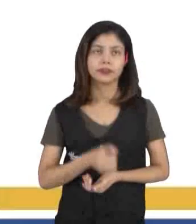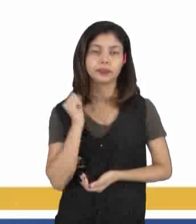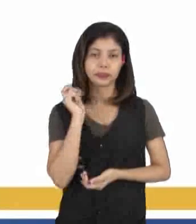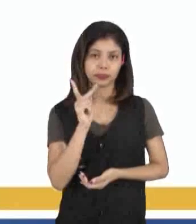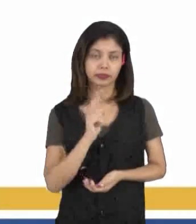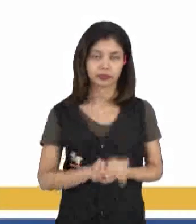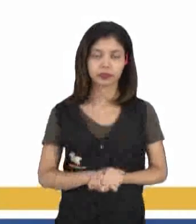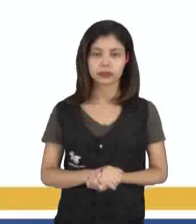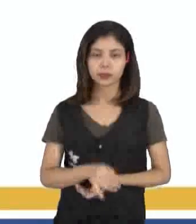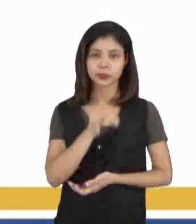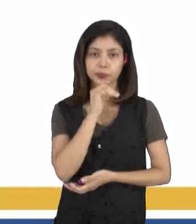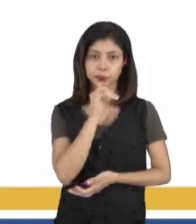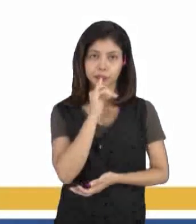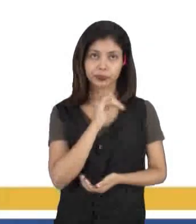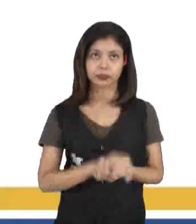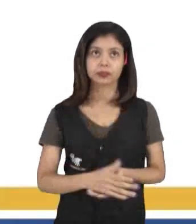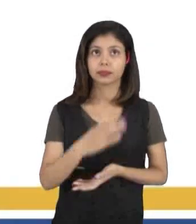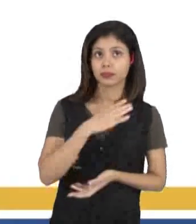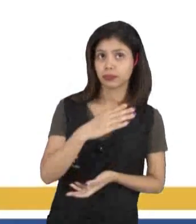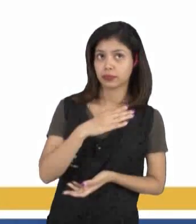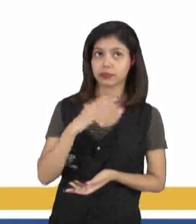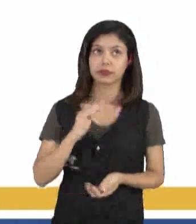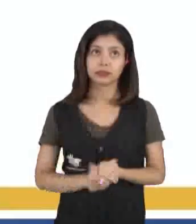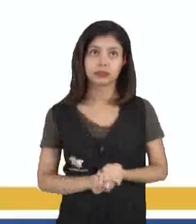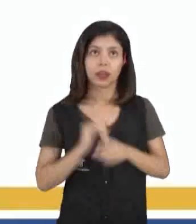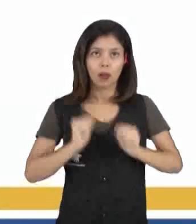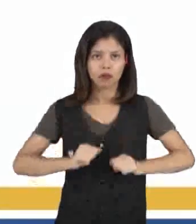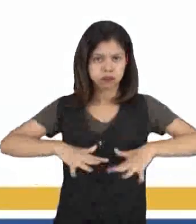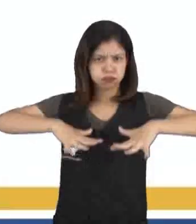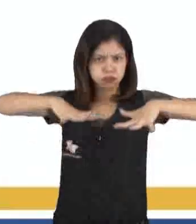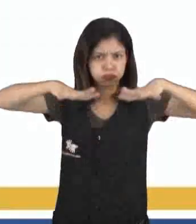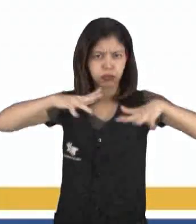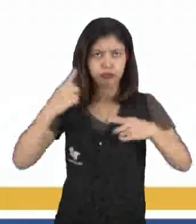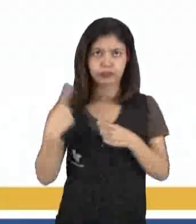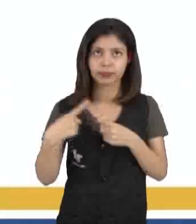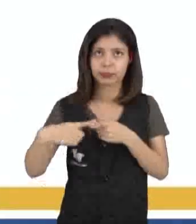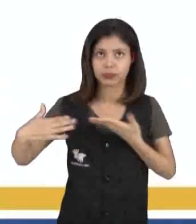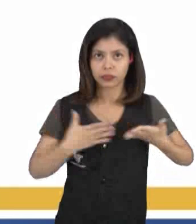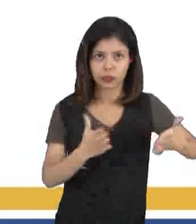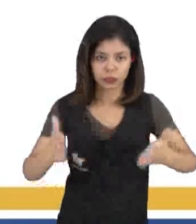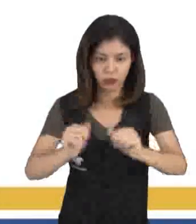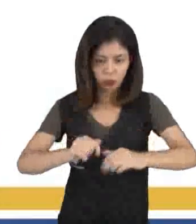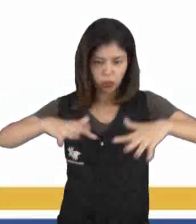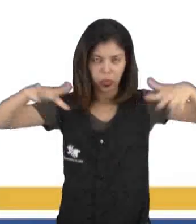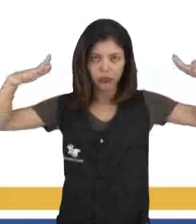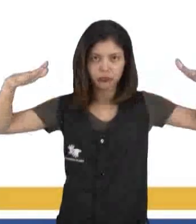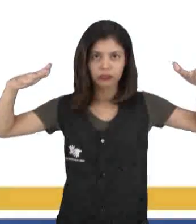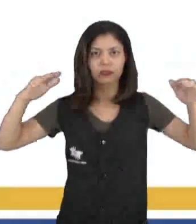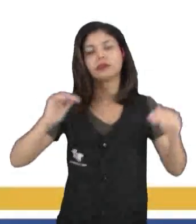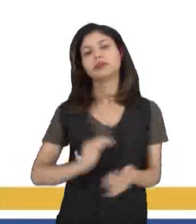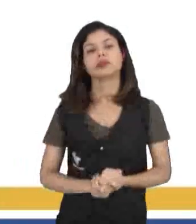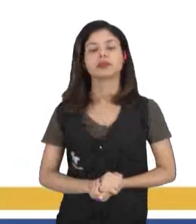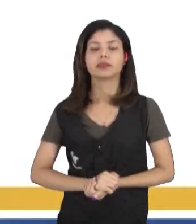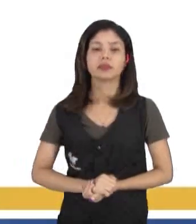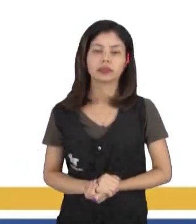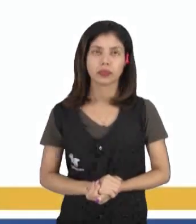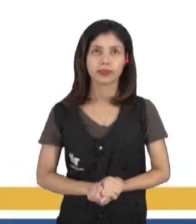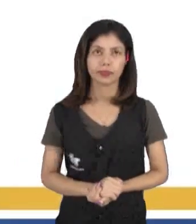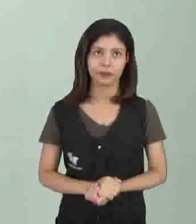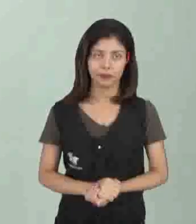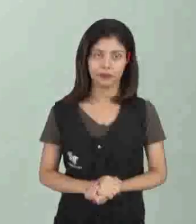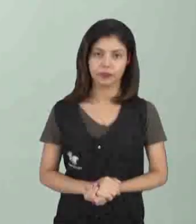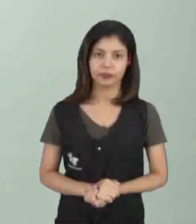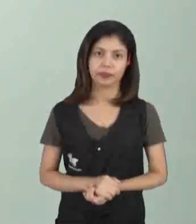causais, tá bom? Aí aqui a gente tem um exemplo, ó. A cidade foi alagada porque o rio transbordou, né? Isso aqui faz